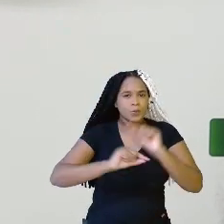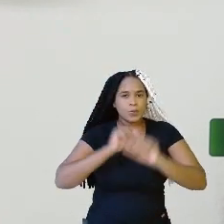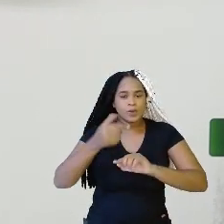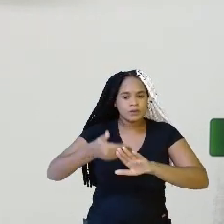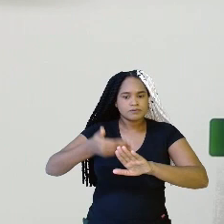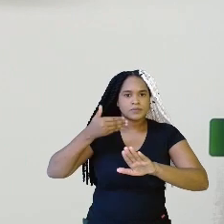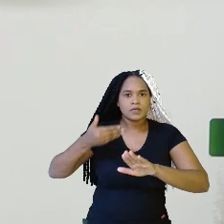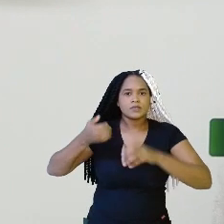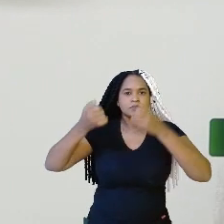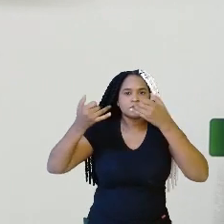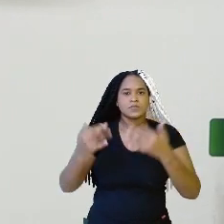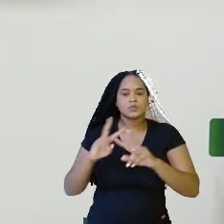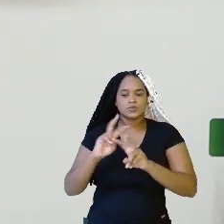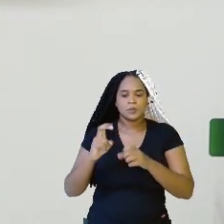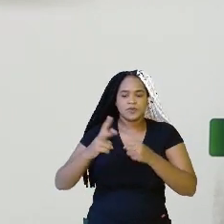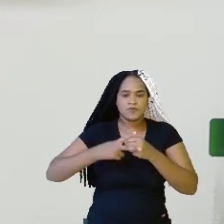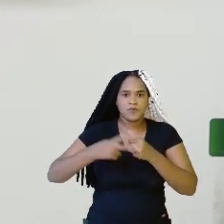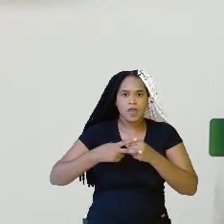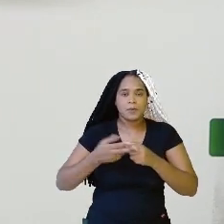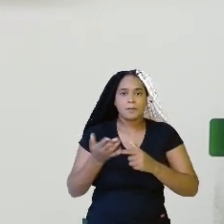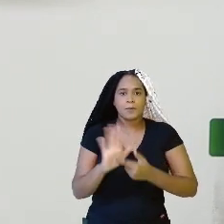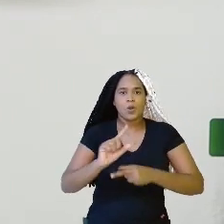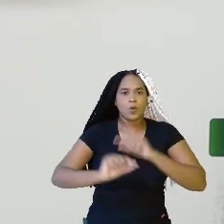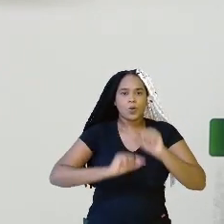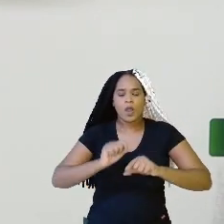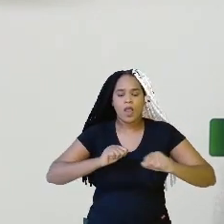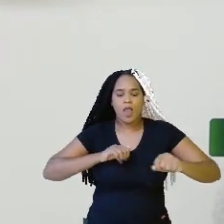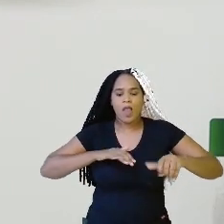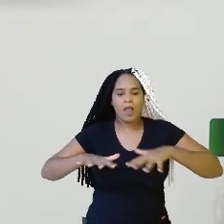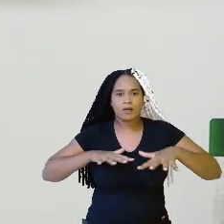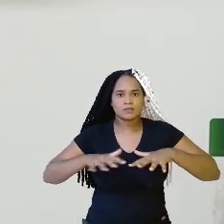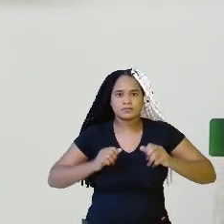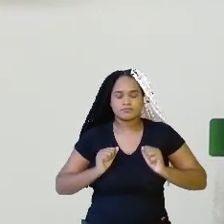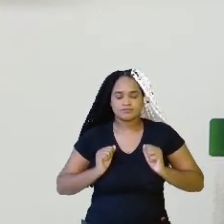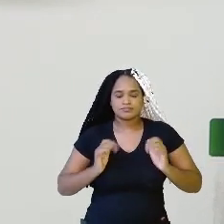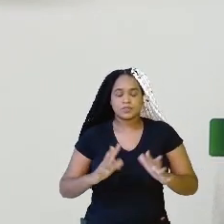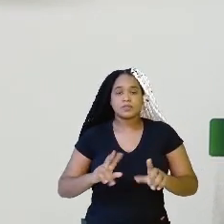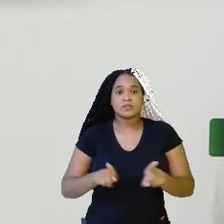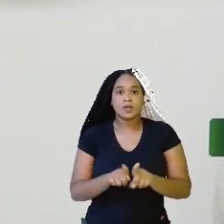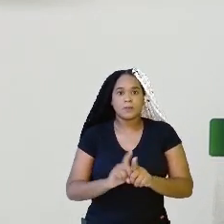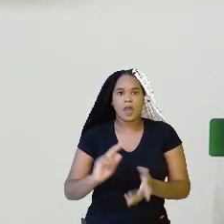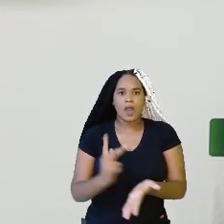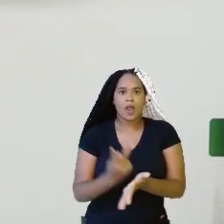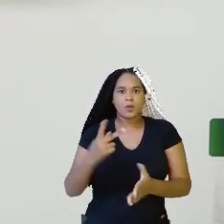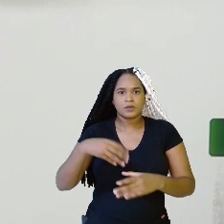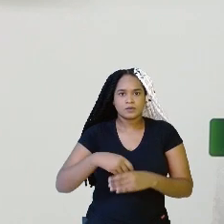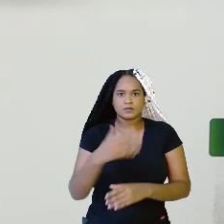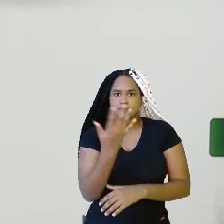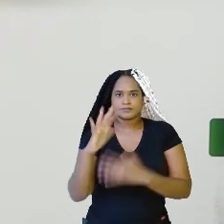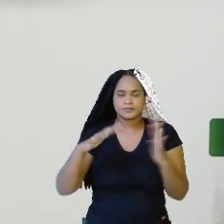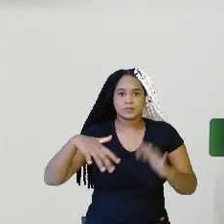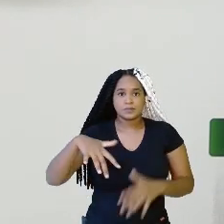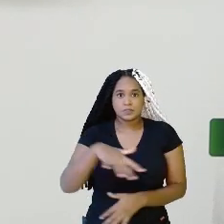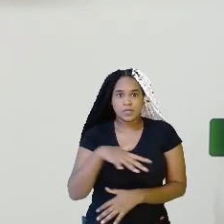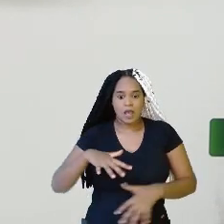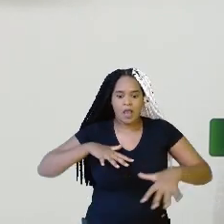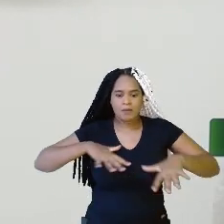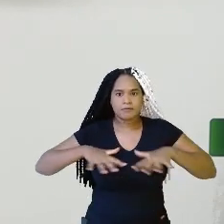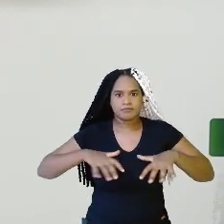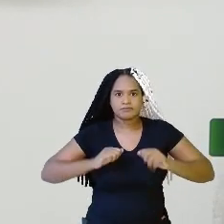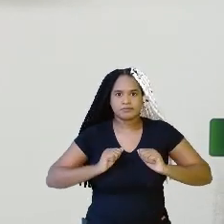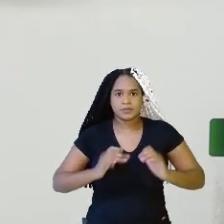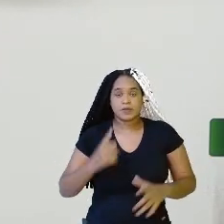início da aula, que verbo indica ação, estado, fenômeno, aí são ações. Observe, traga, então ela